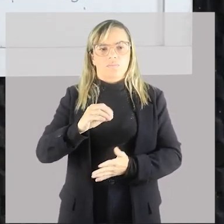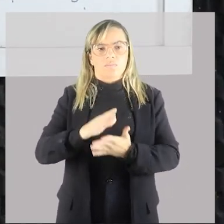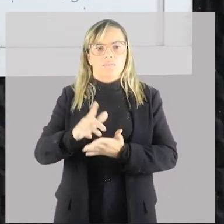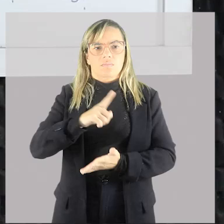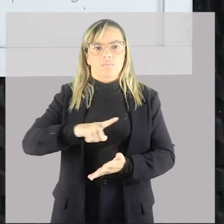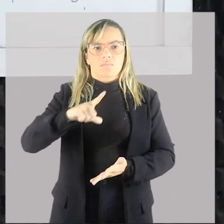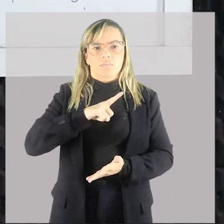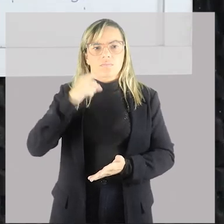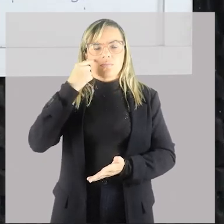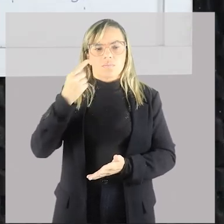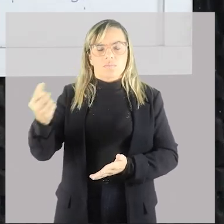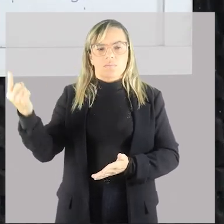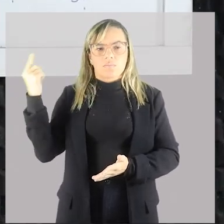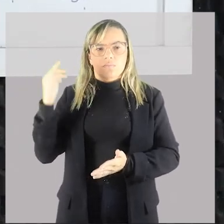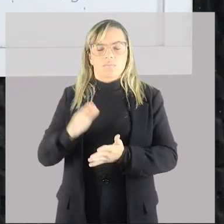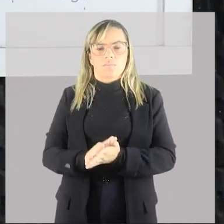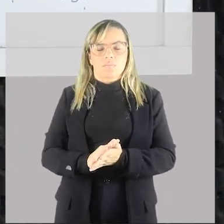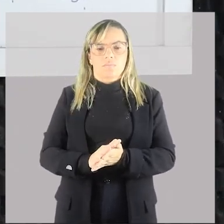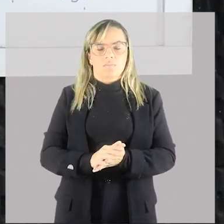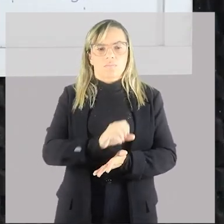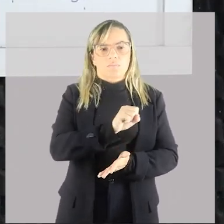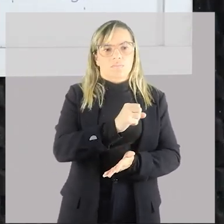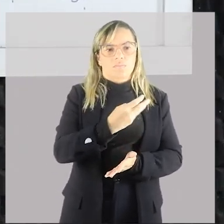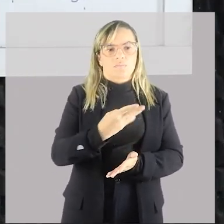você tem aí, no caso,